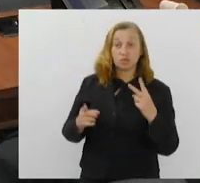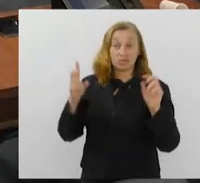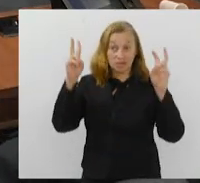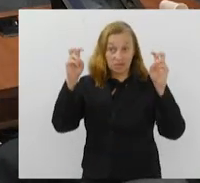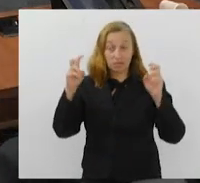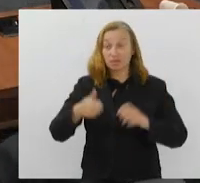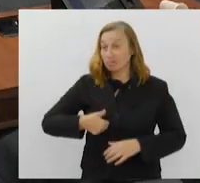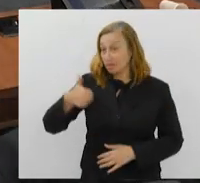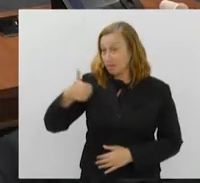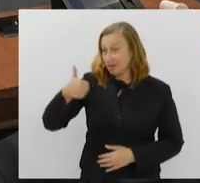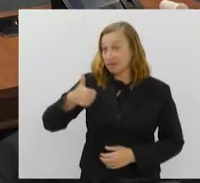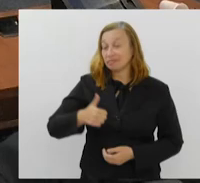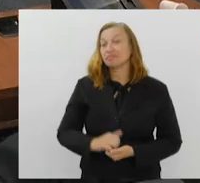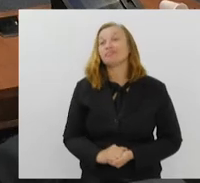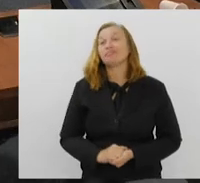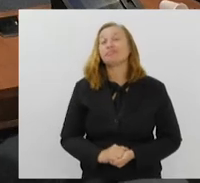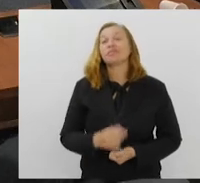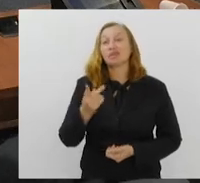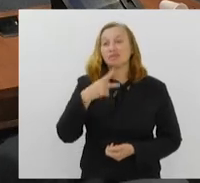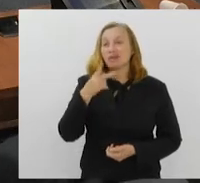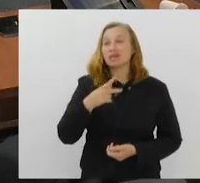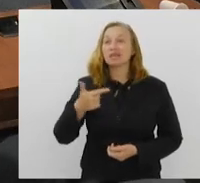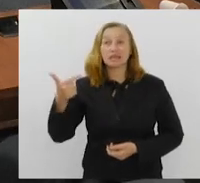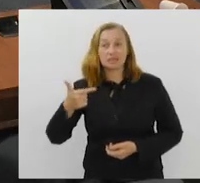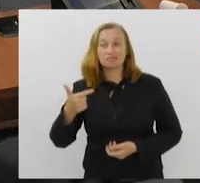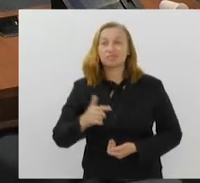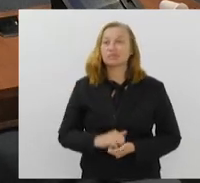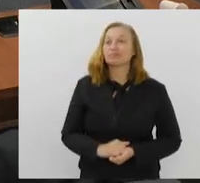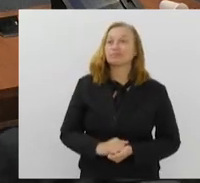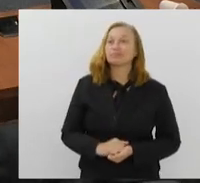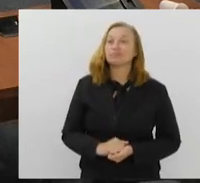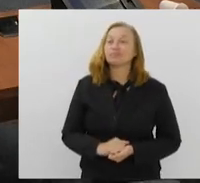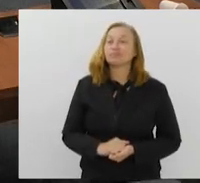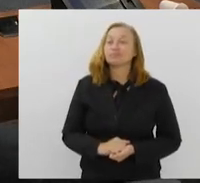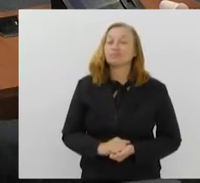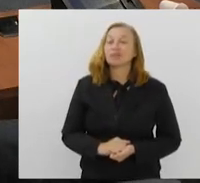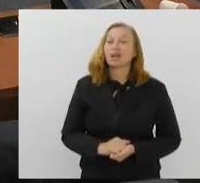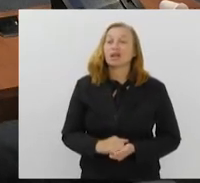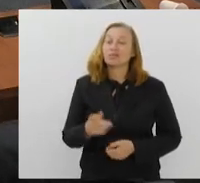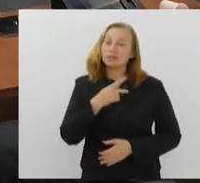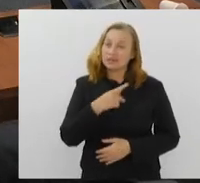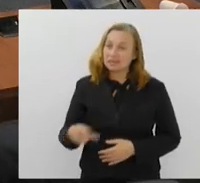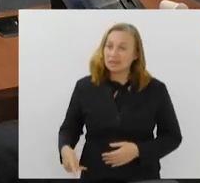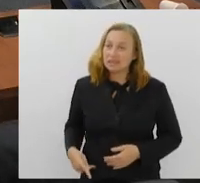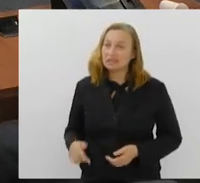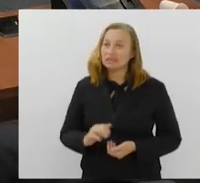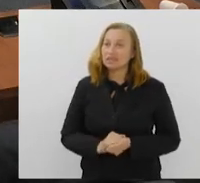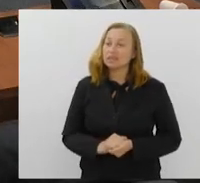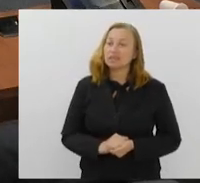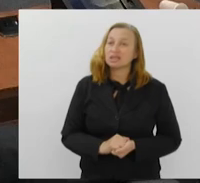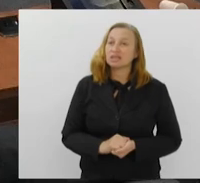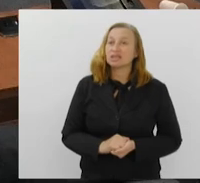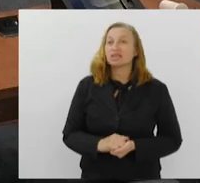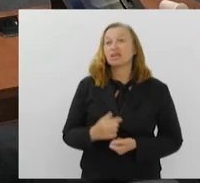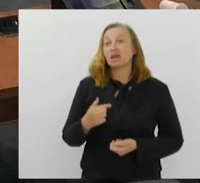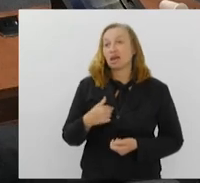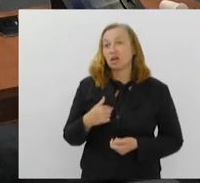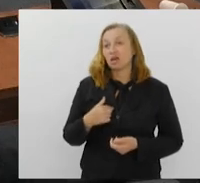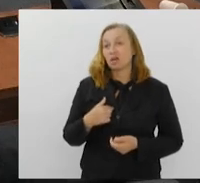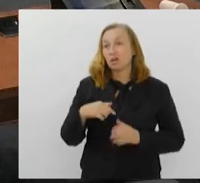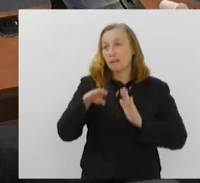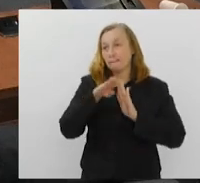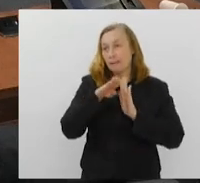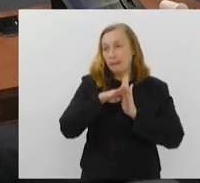A primeira, que a gente estava falando, e a segunda. Presidente, eu quando fiz aqui uma cronologia...